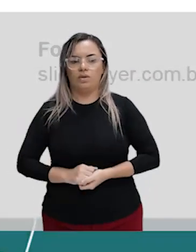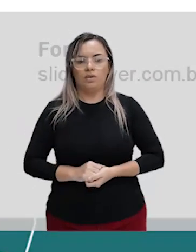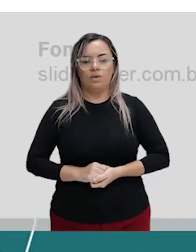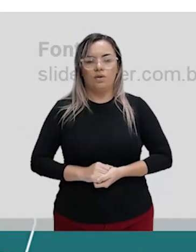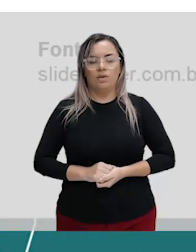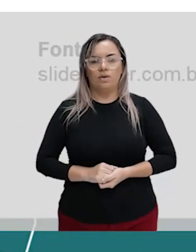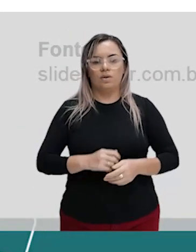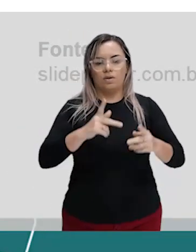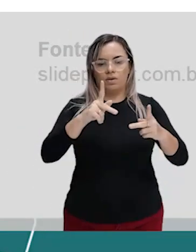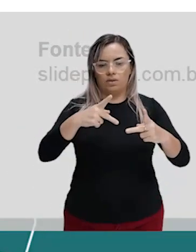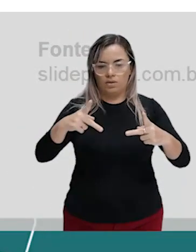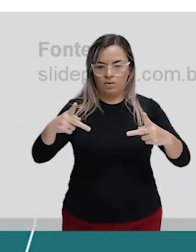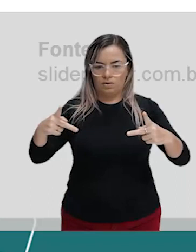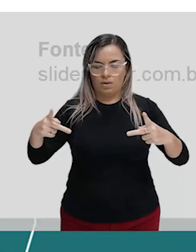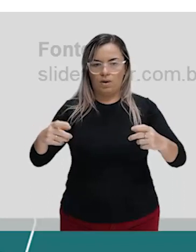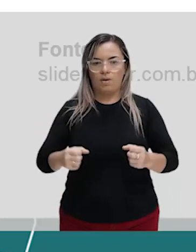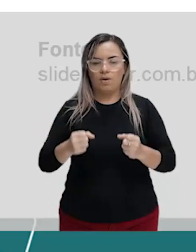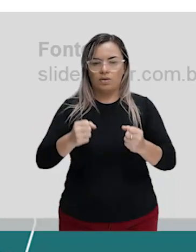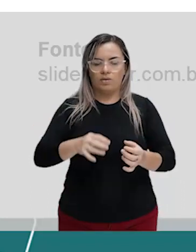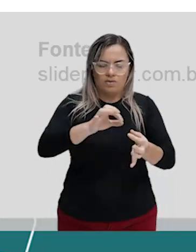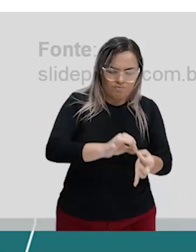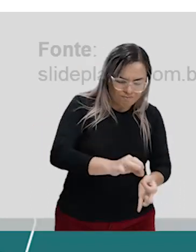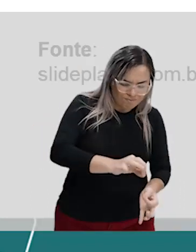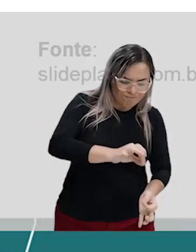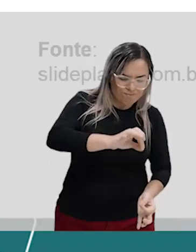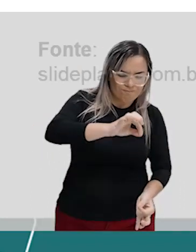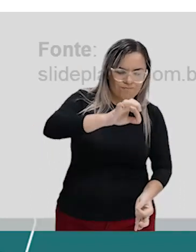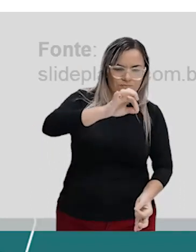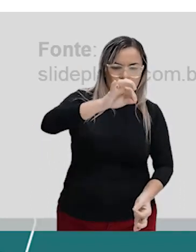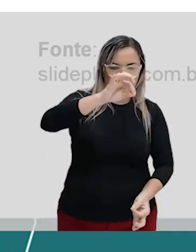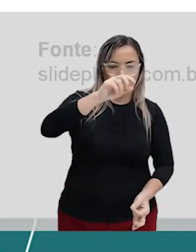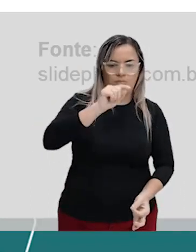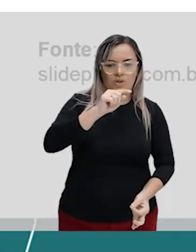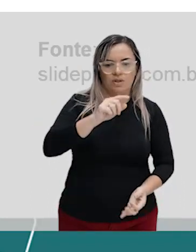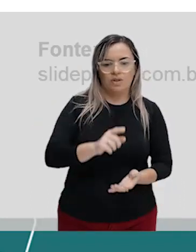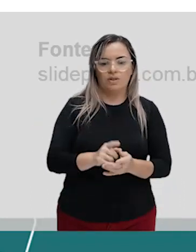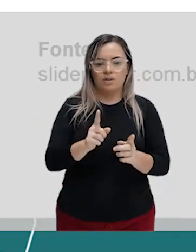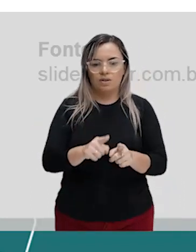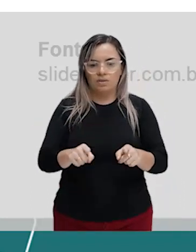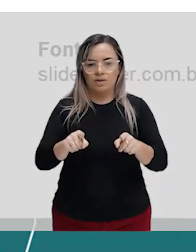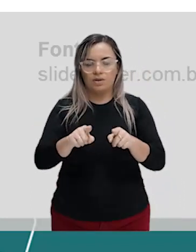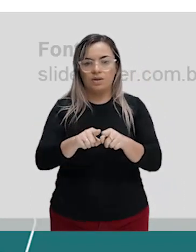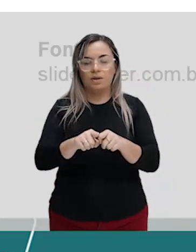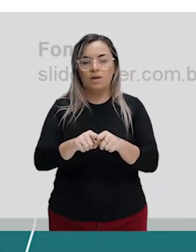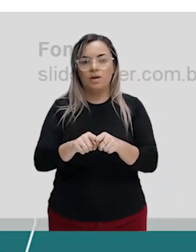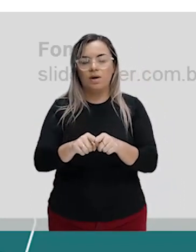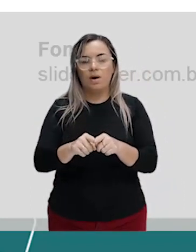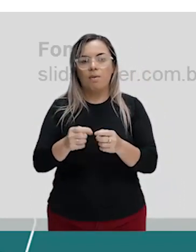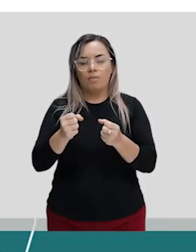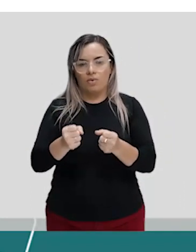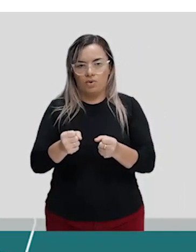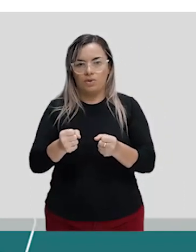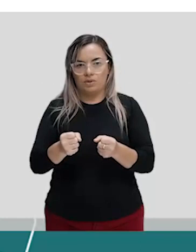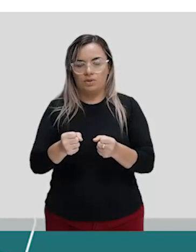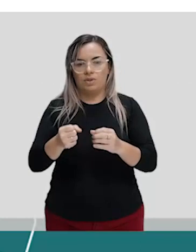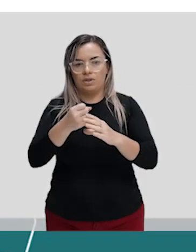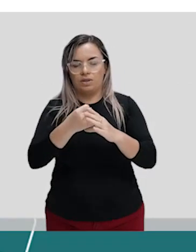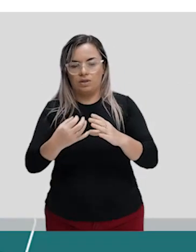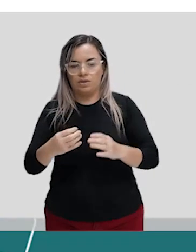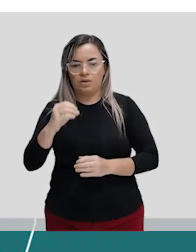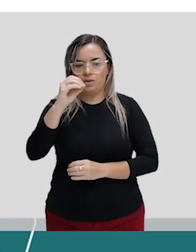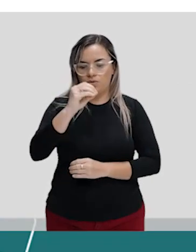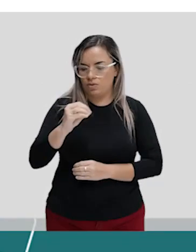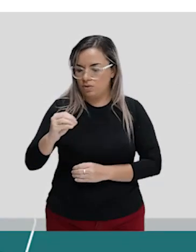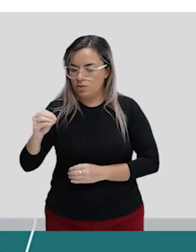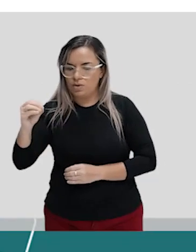formato longo, mas elas também podem ter um formato de glóbulo, ok, pessoal? E essas proteínas podem também